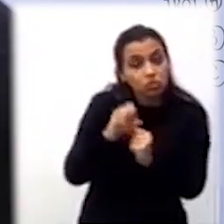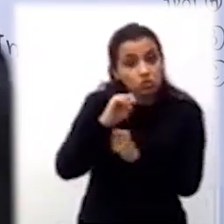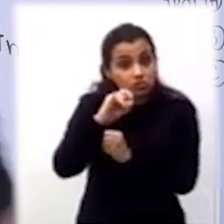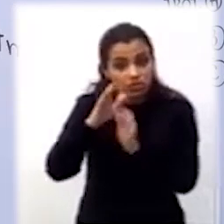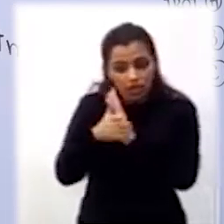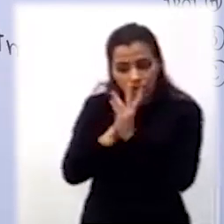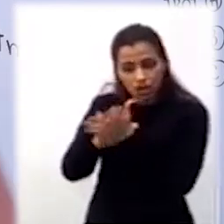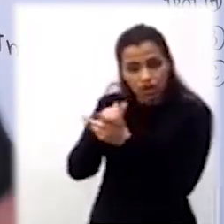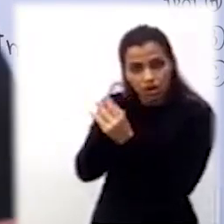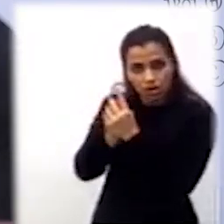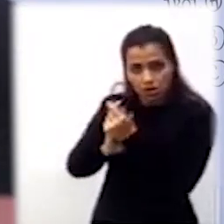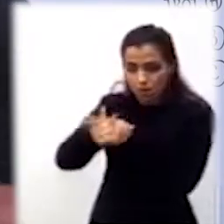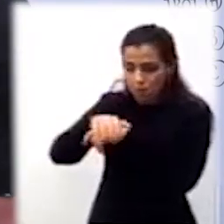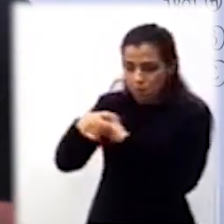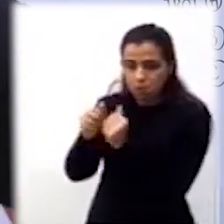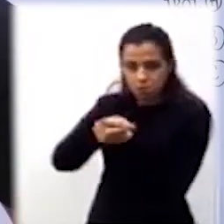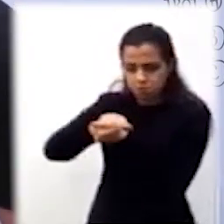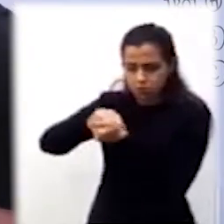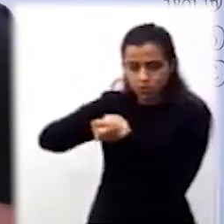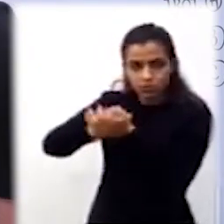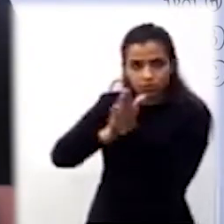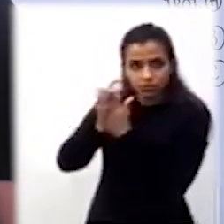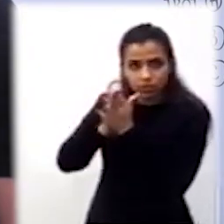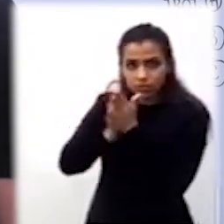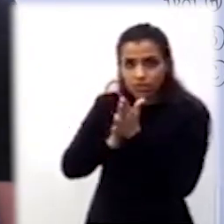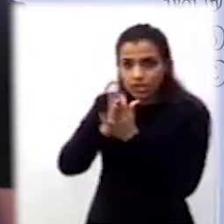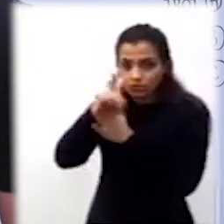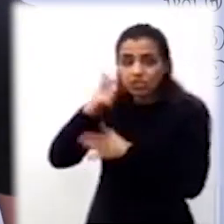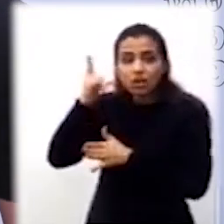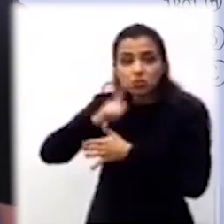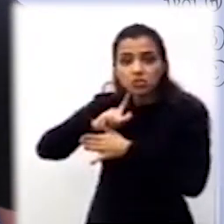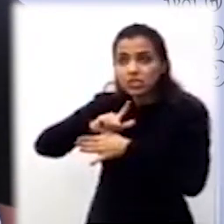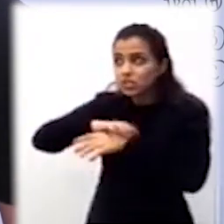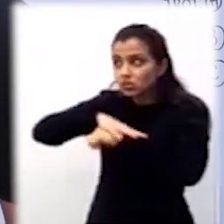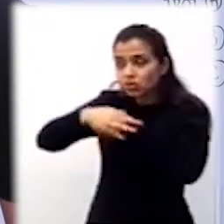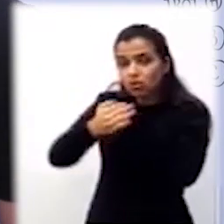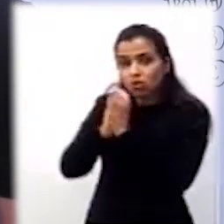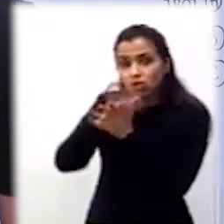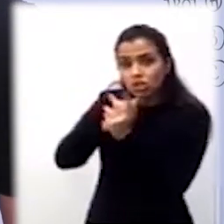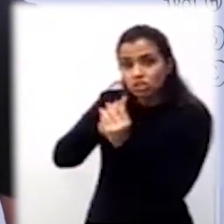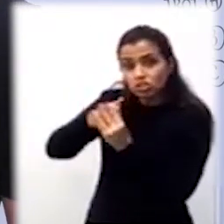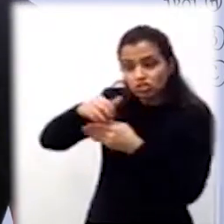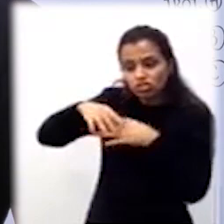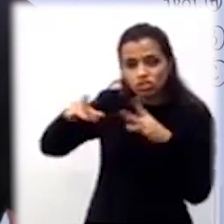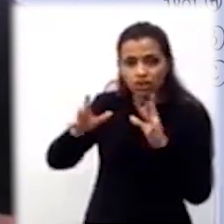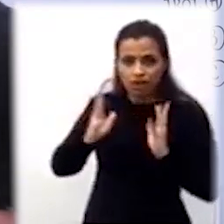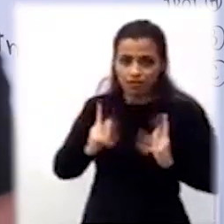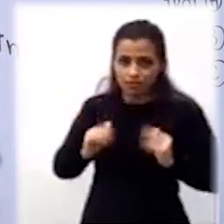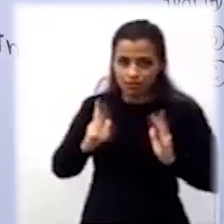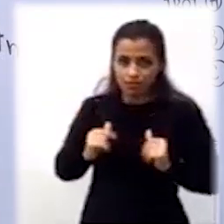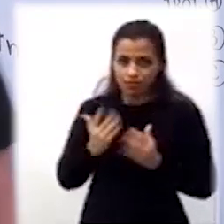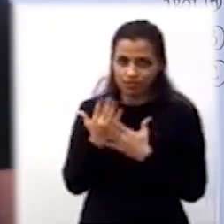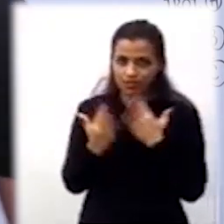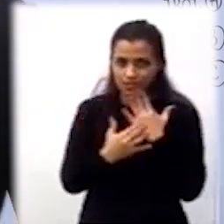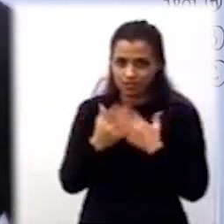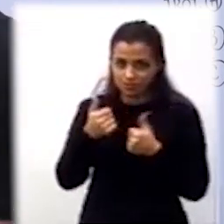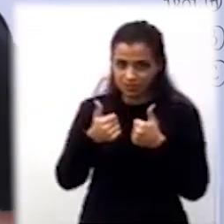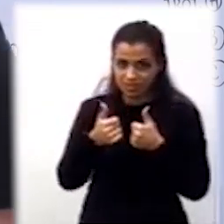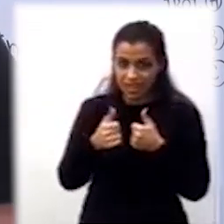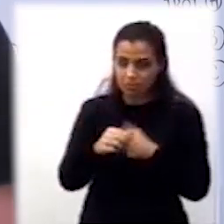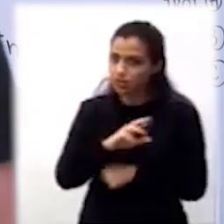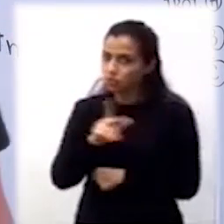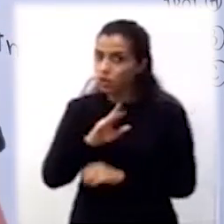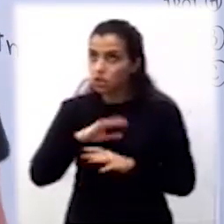sabe que você está tirando, você está rompendo esse envelope do vírus que tem lipídio e proteína. Outra coisa, galera, nem todo vírus